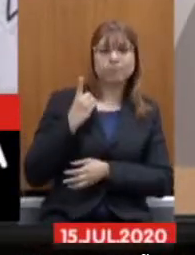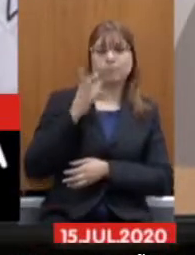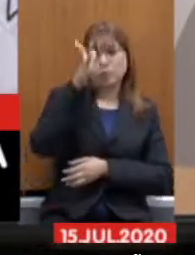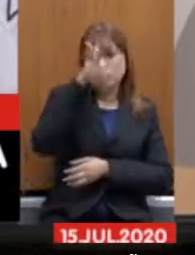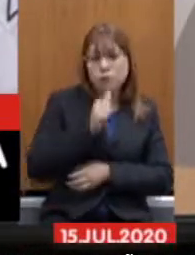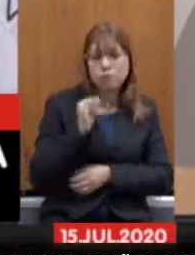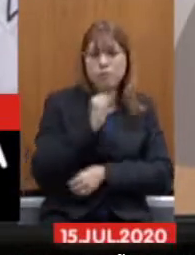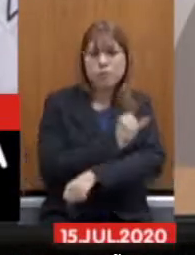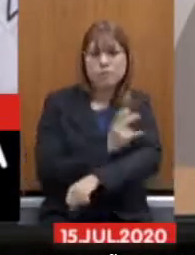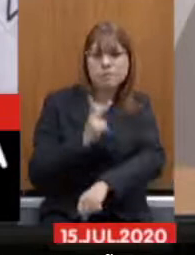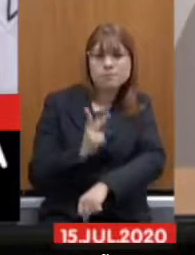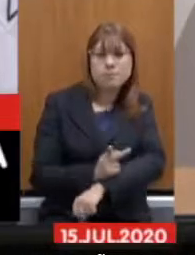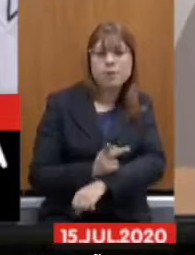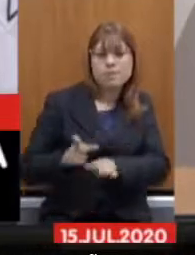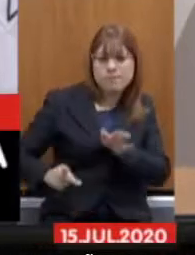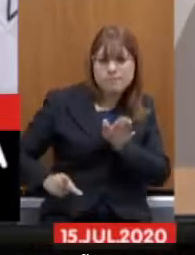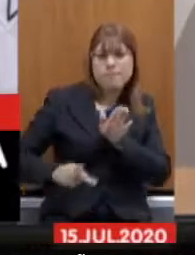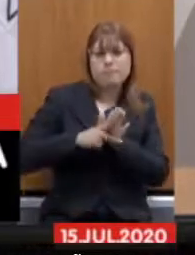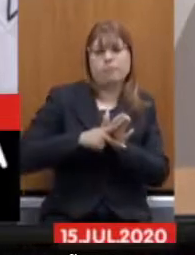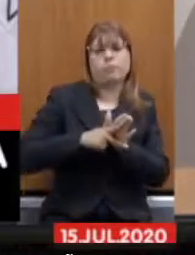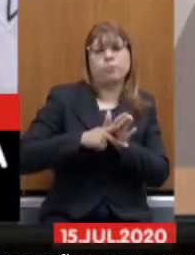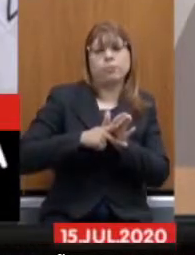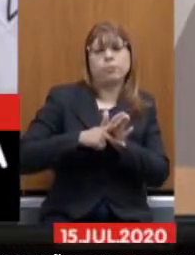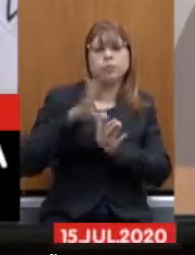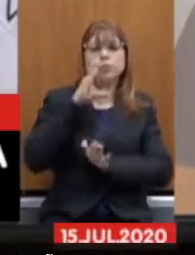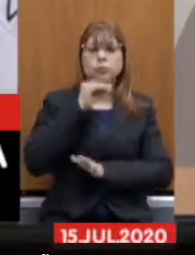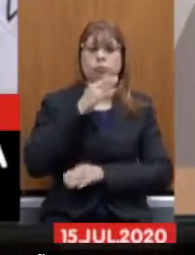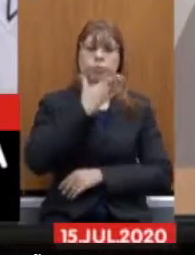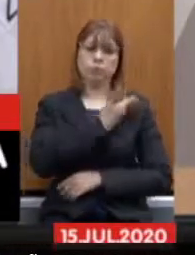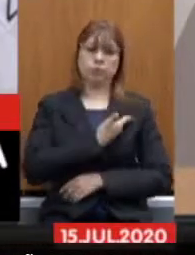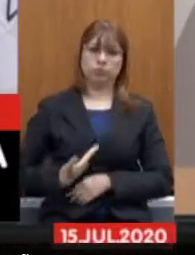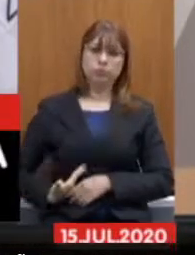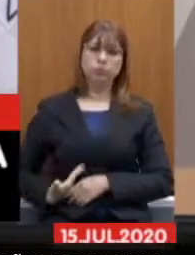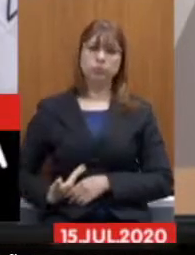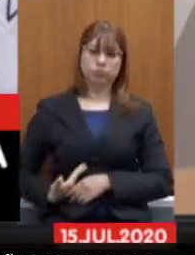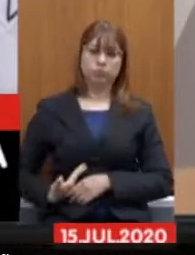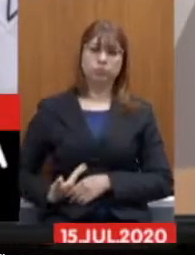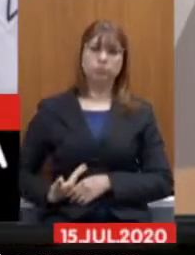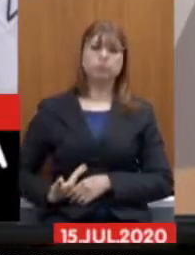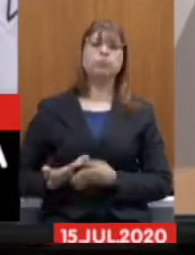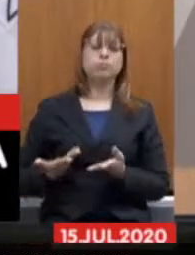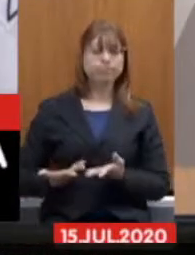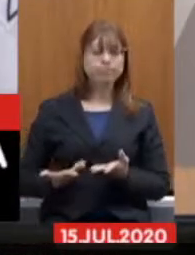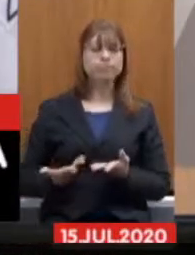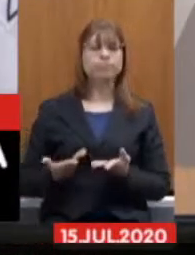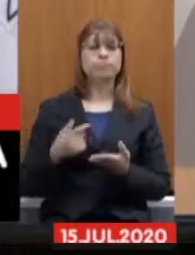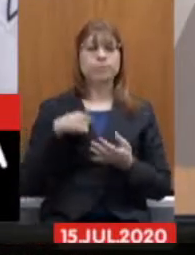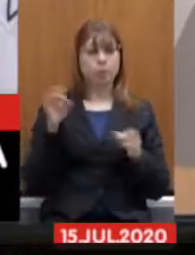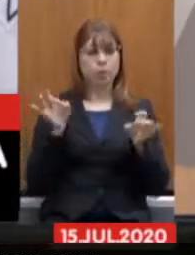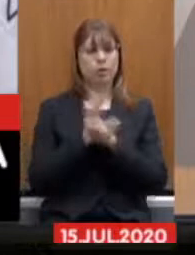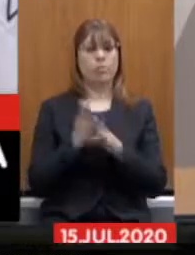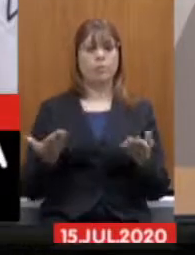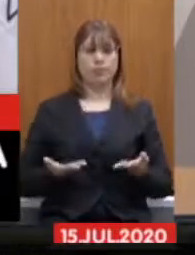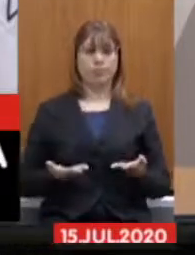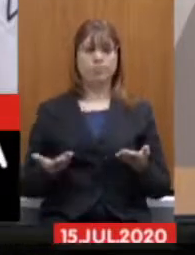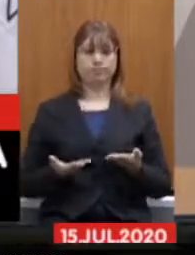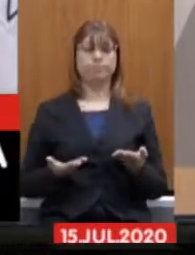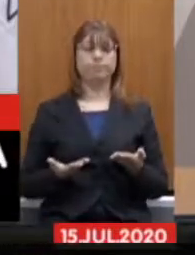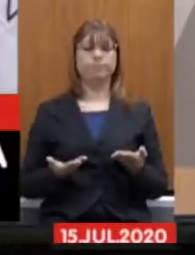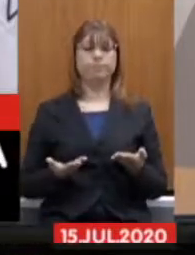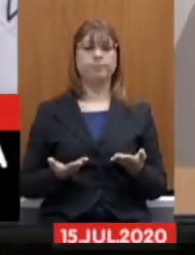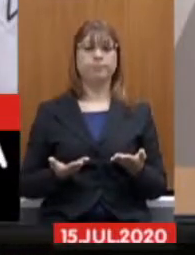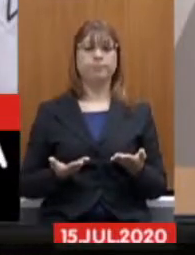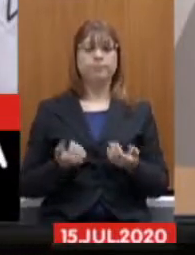ipsemg que é patrimônio do servidor público e com essas palavras eu encerro